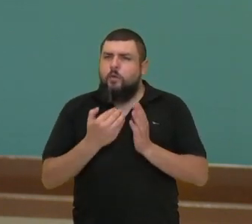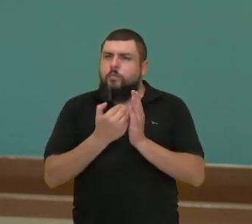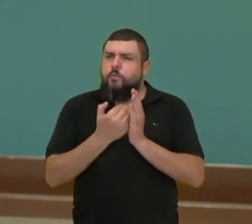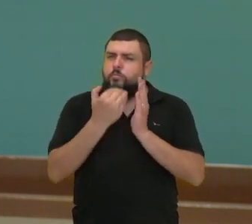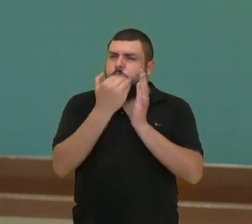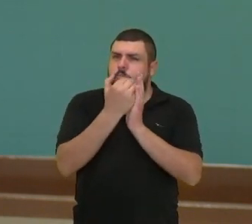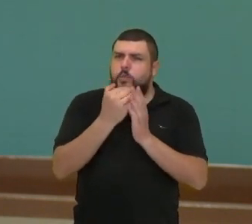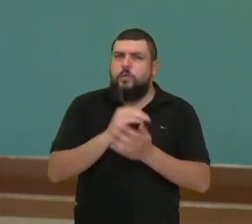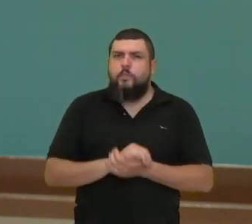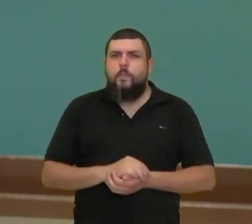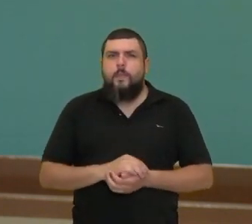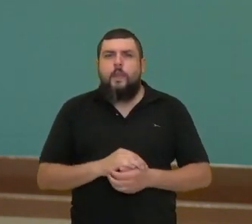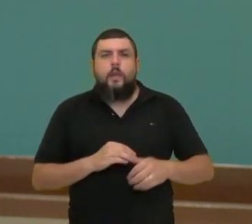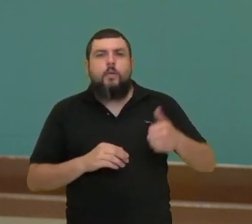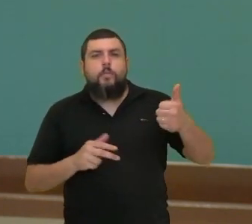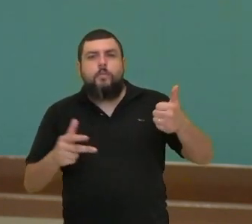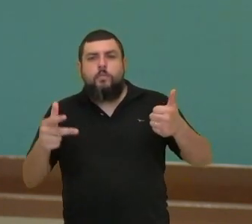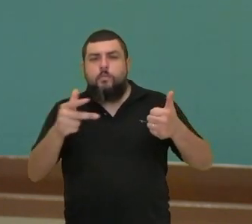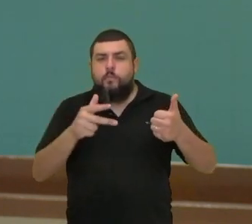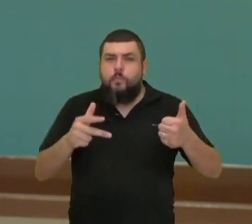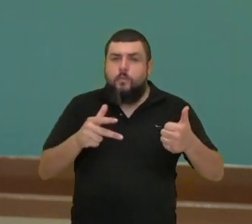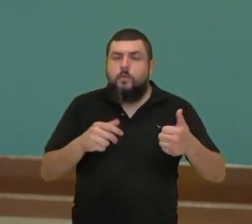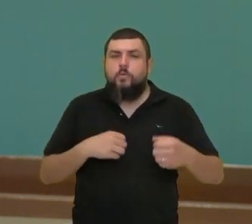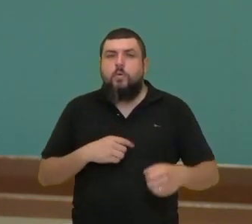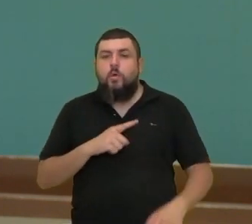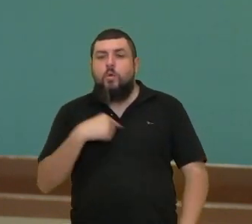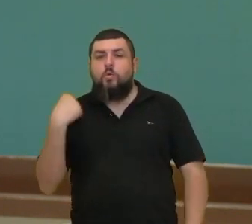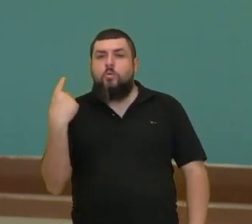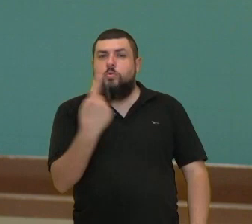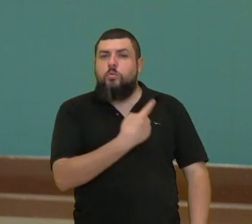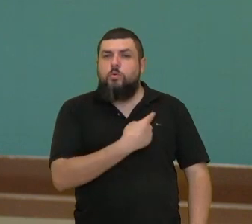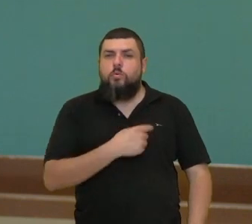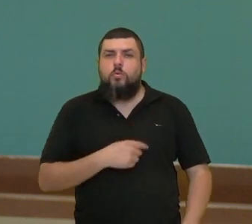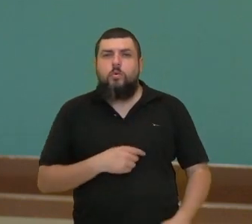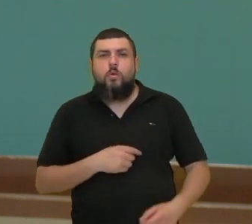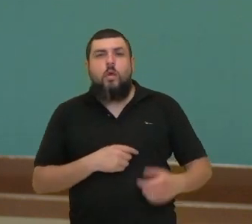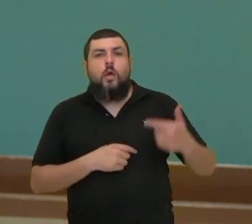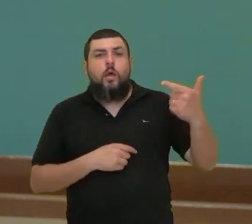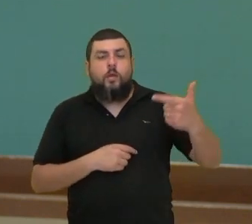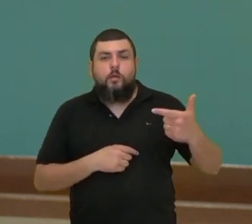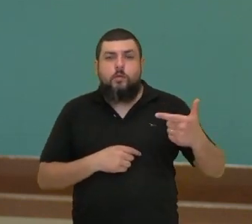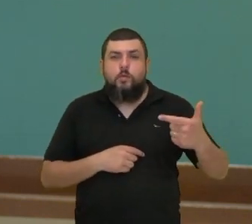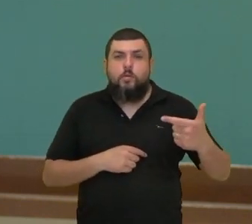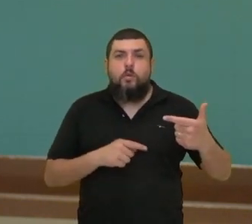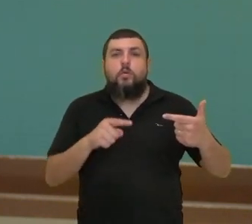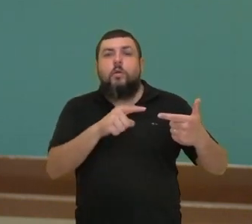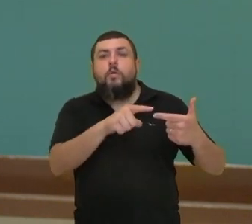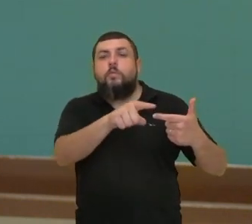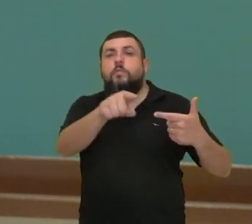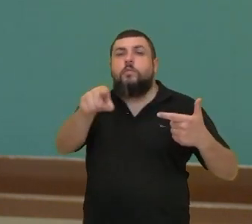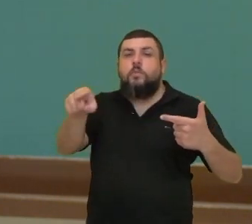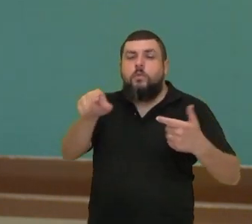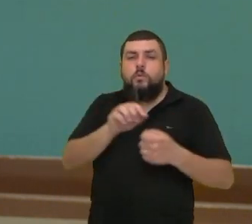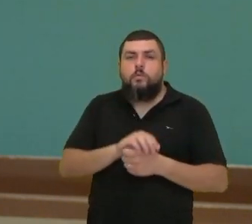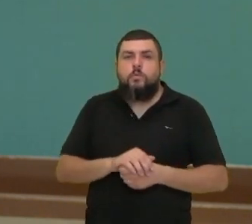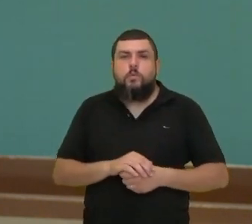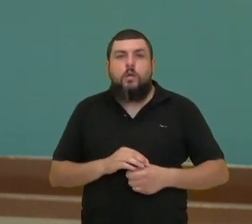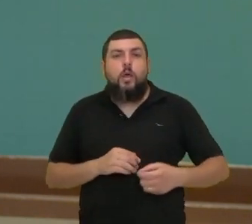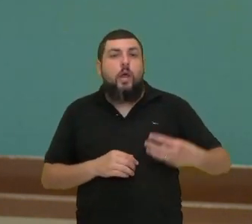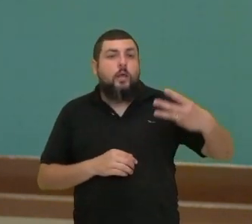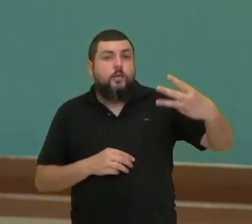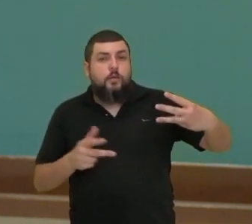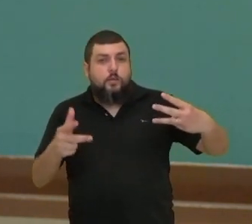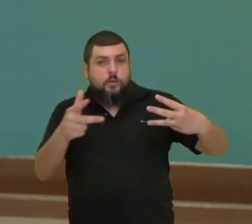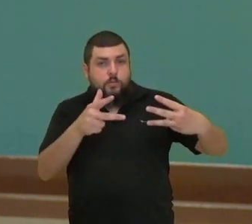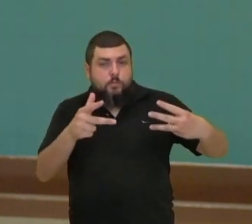plural. Primeira pessoa do plural, nós. Segunda, vós. Terceira, eles ou elas. Então, quando ele fala terceira